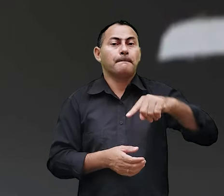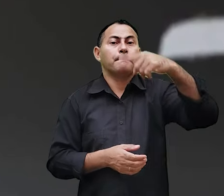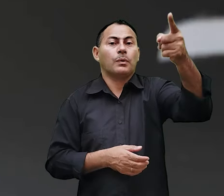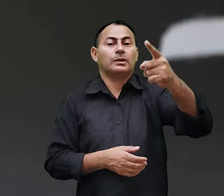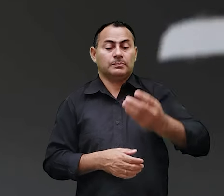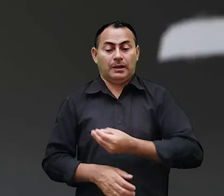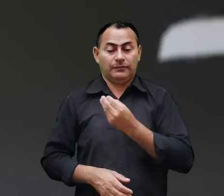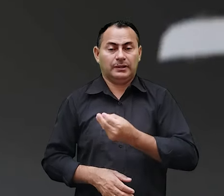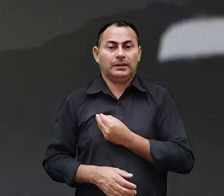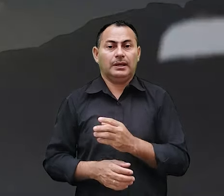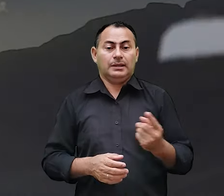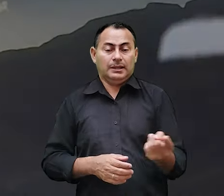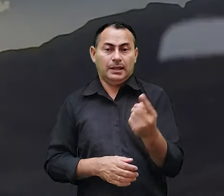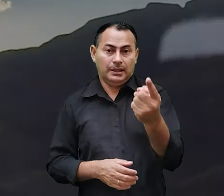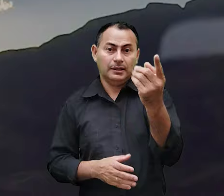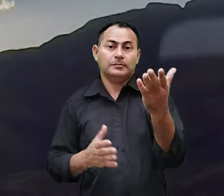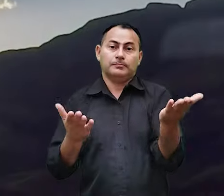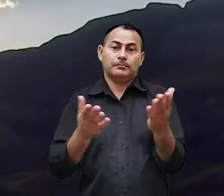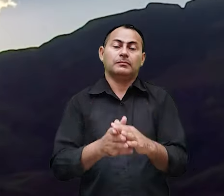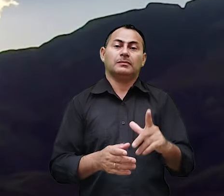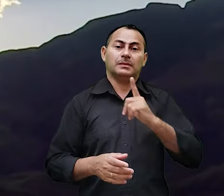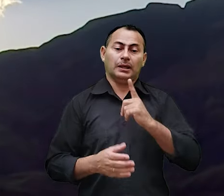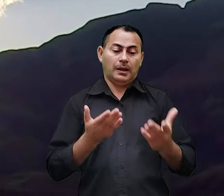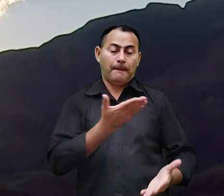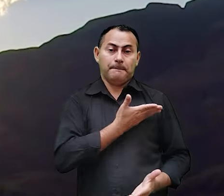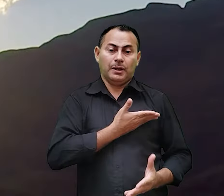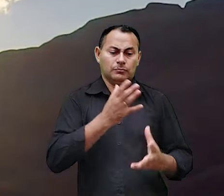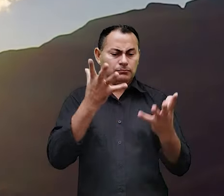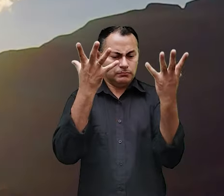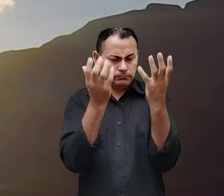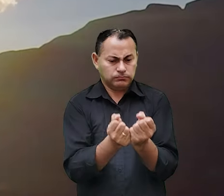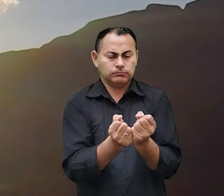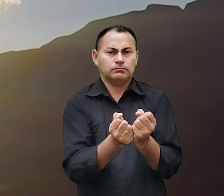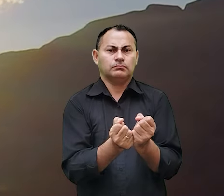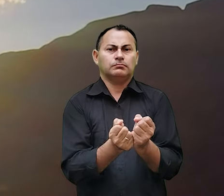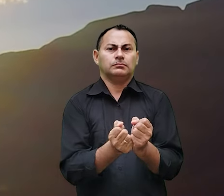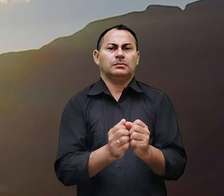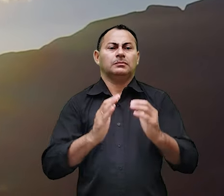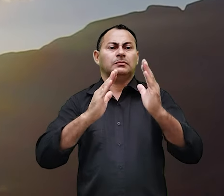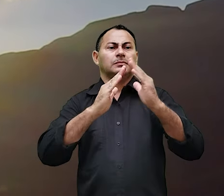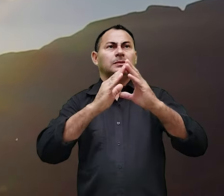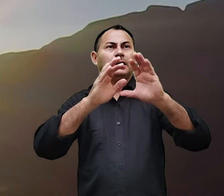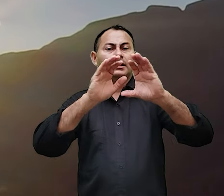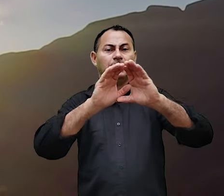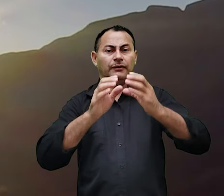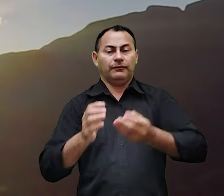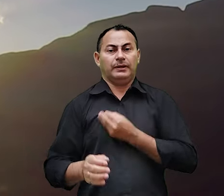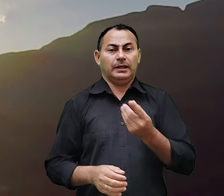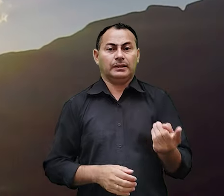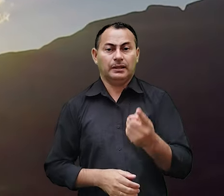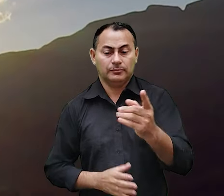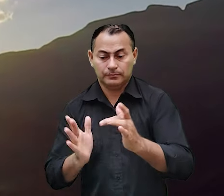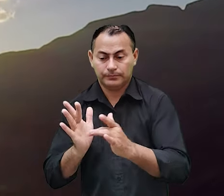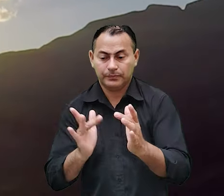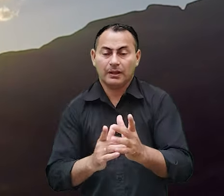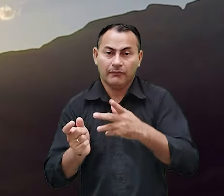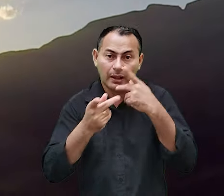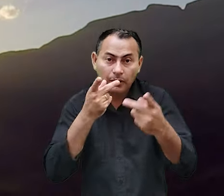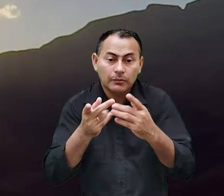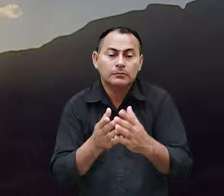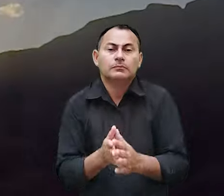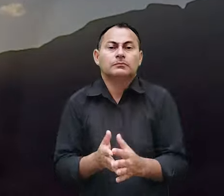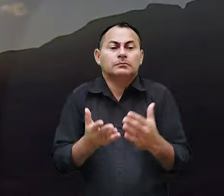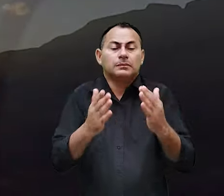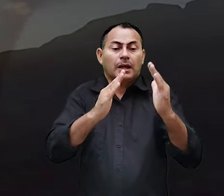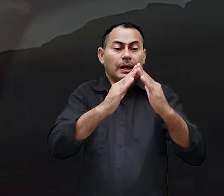quando passar para a próxima dimensão, para a vida eterna, você tenha amigos prontos para recebê-lo nas habitações eternas.